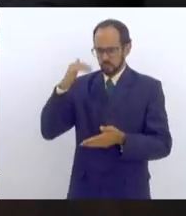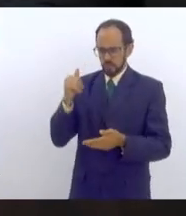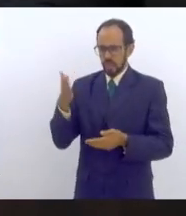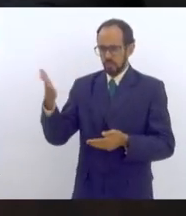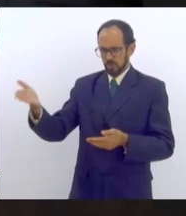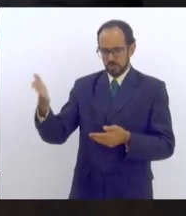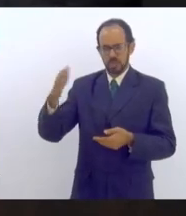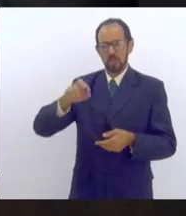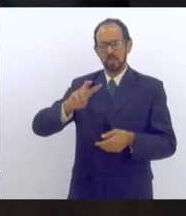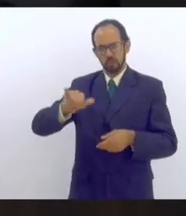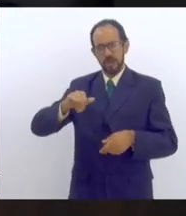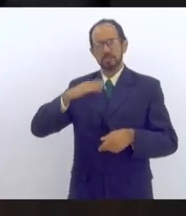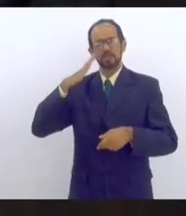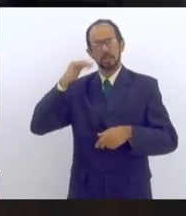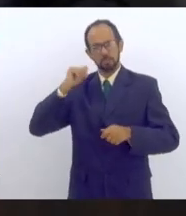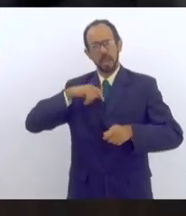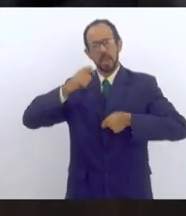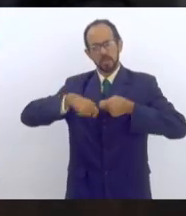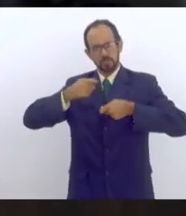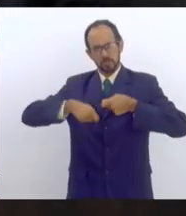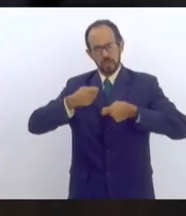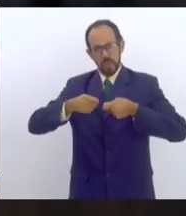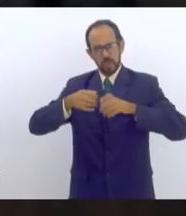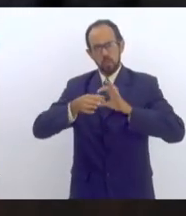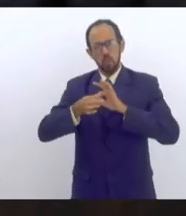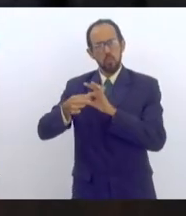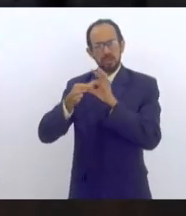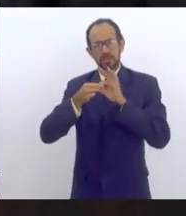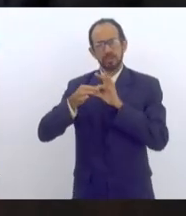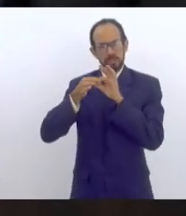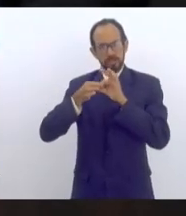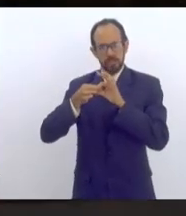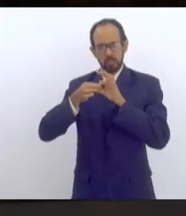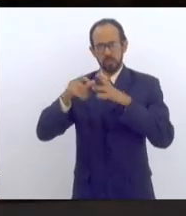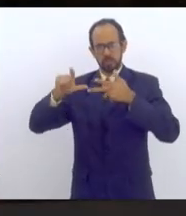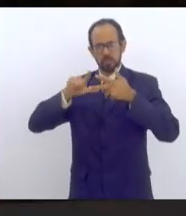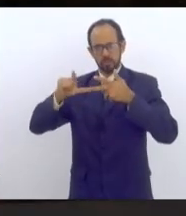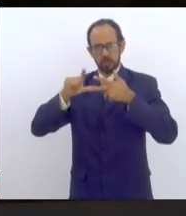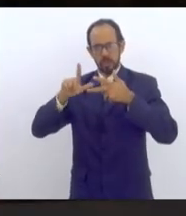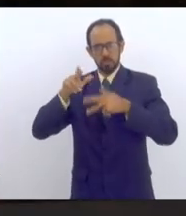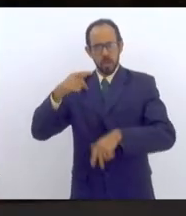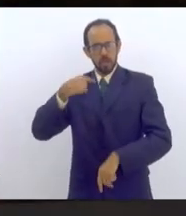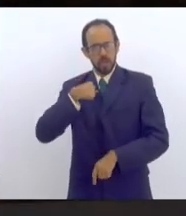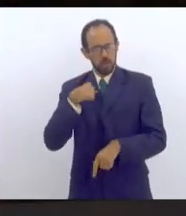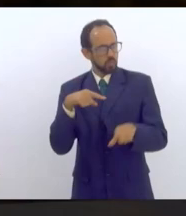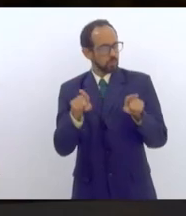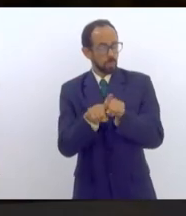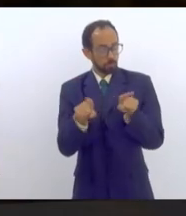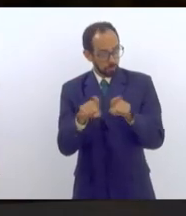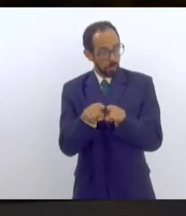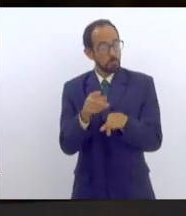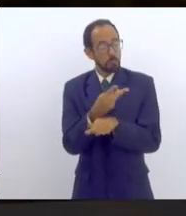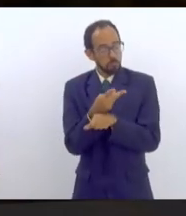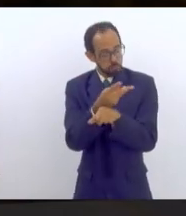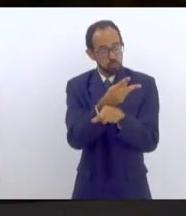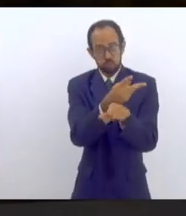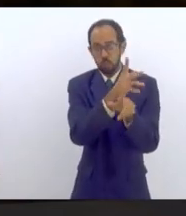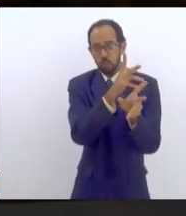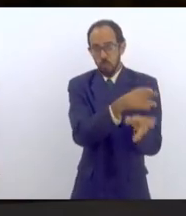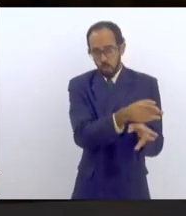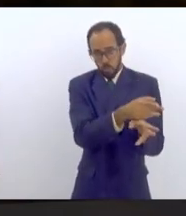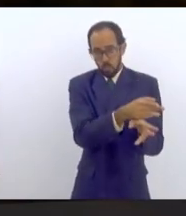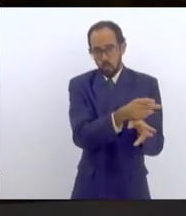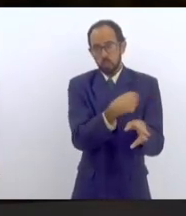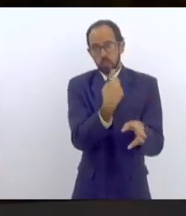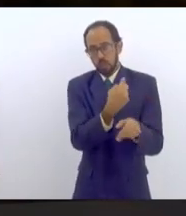saber conduzir, unir este poder, assim como eu lá no tribunal também estou buscando isso. Nós temos que parar